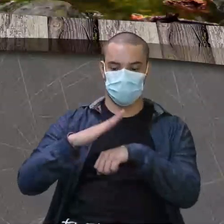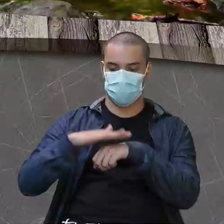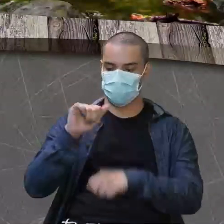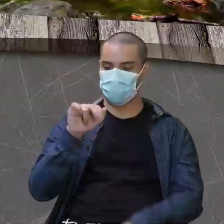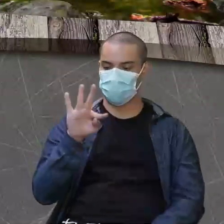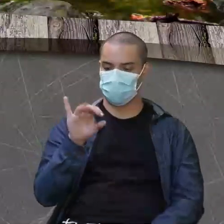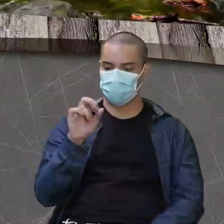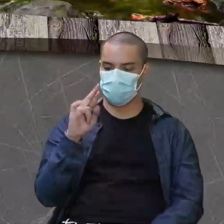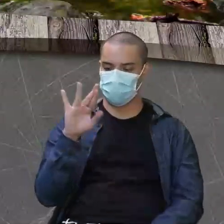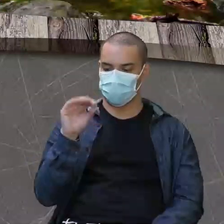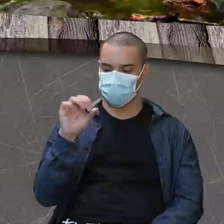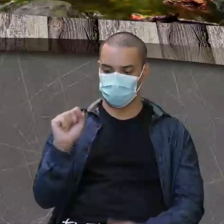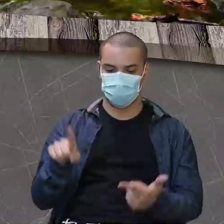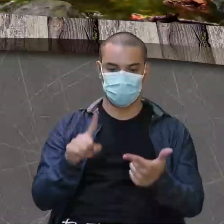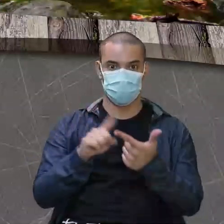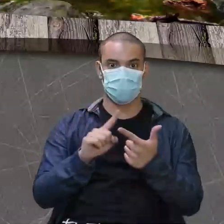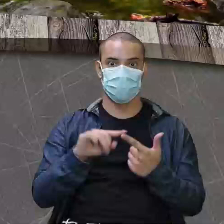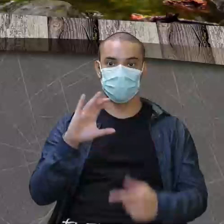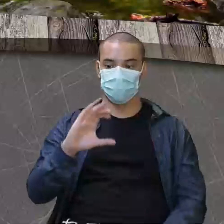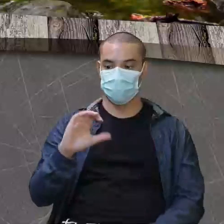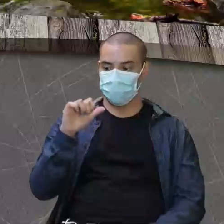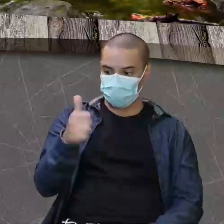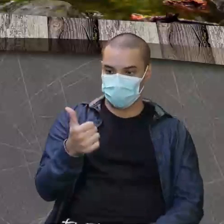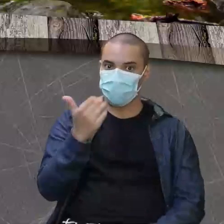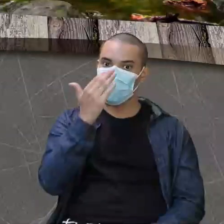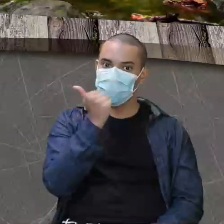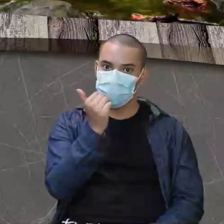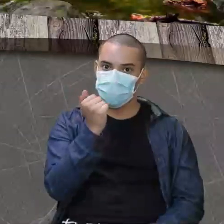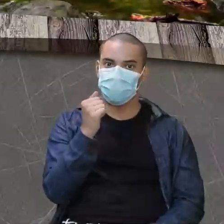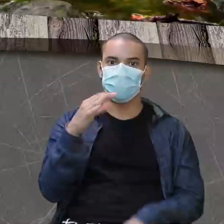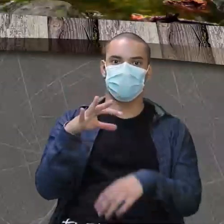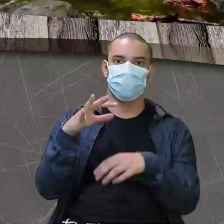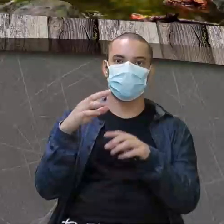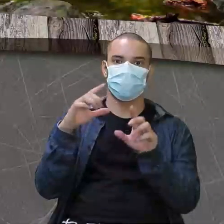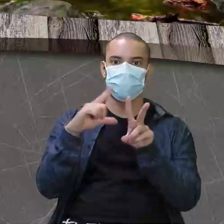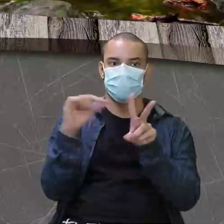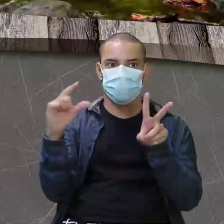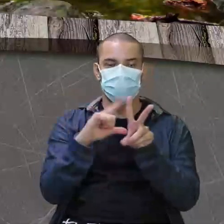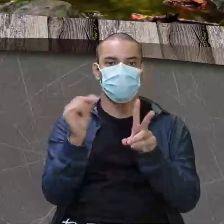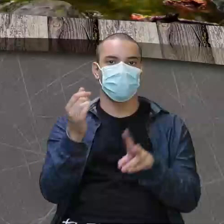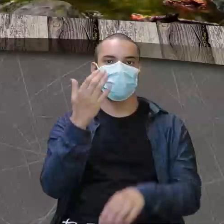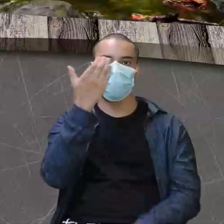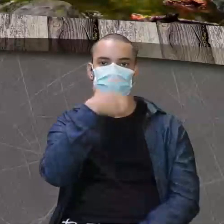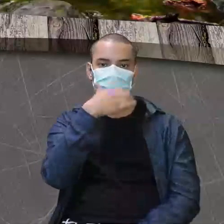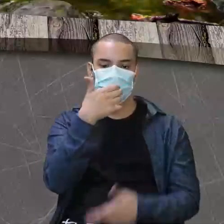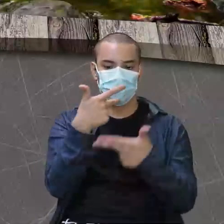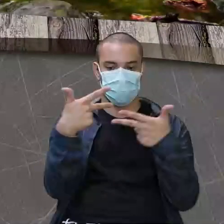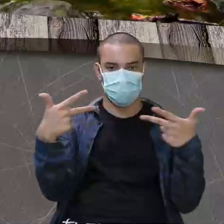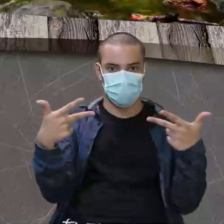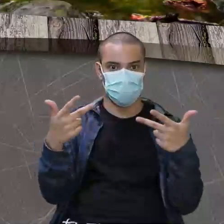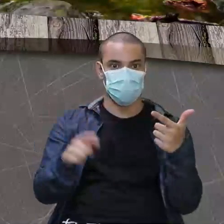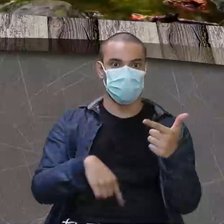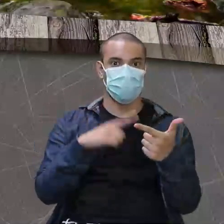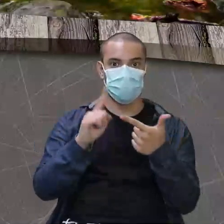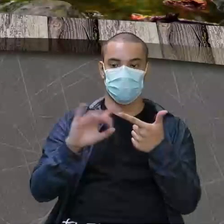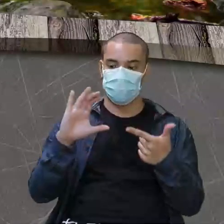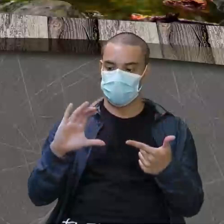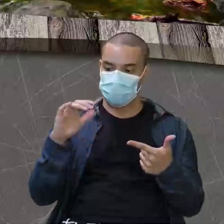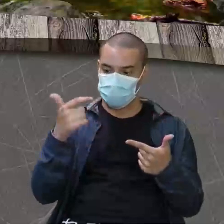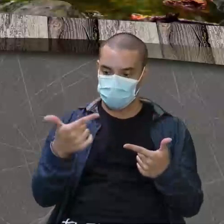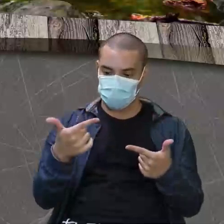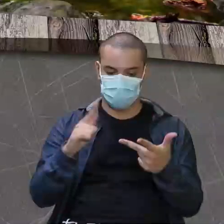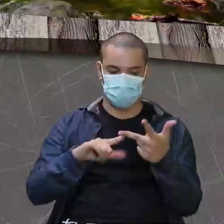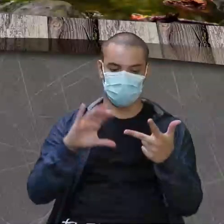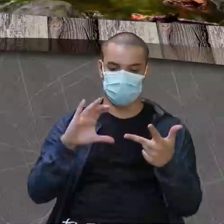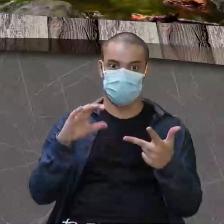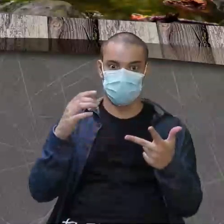você tem os consumidores primários, que são os animais herbívoros. Aí você vai ter os consumidores de segunda, terceira,